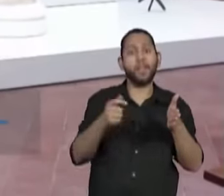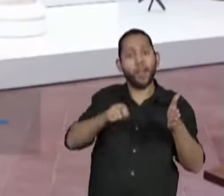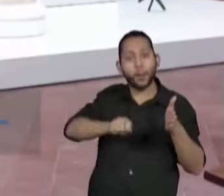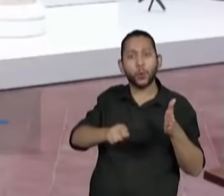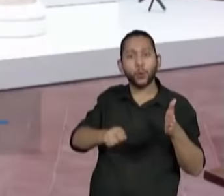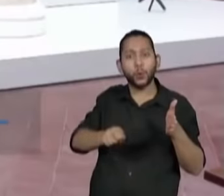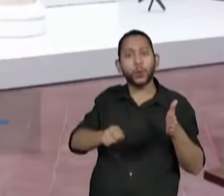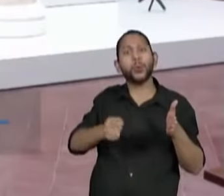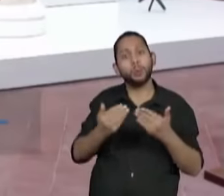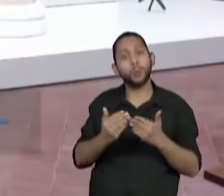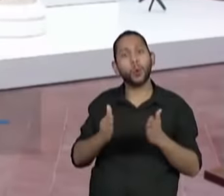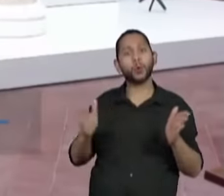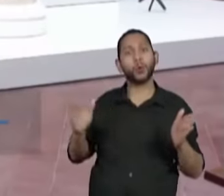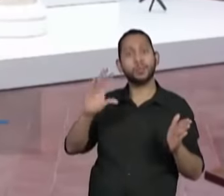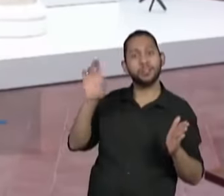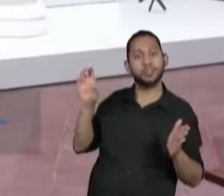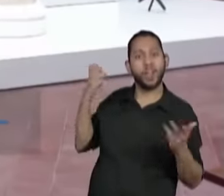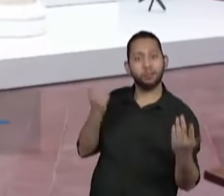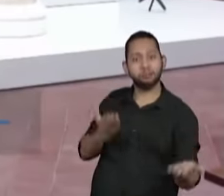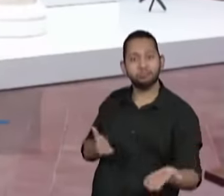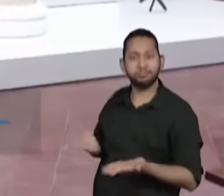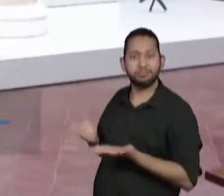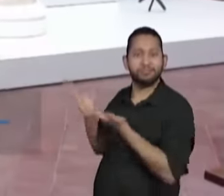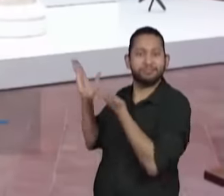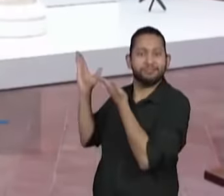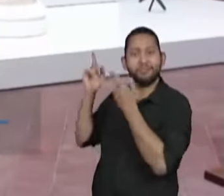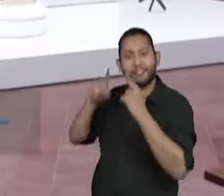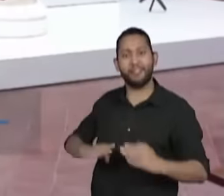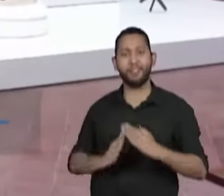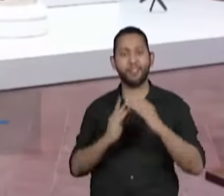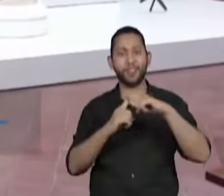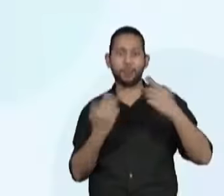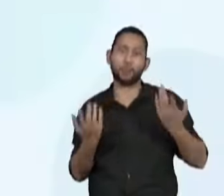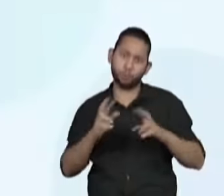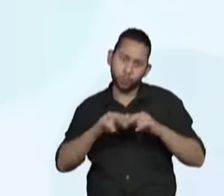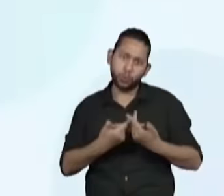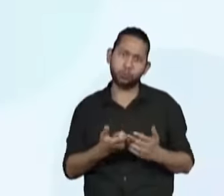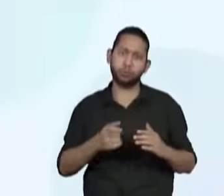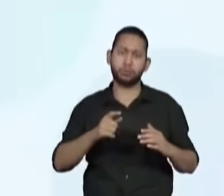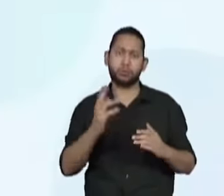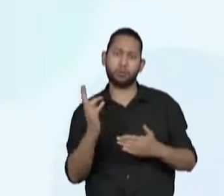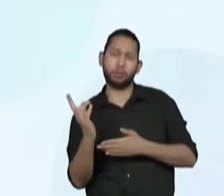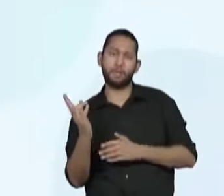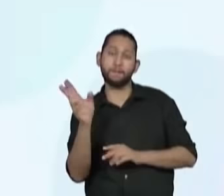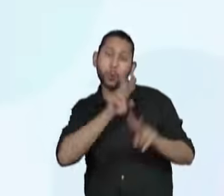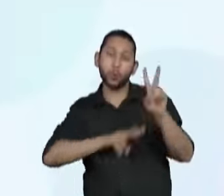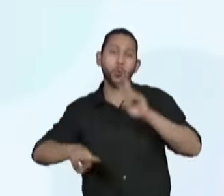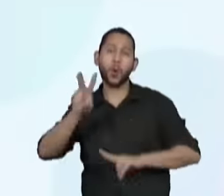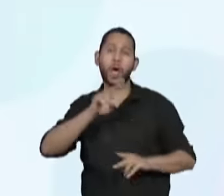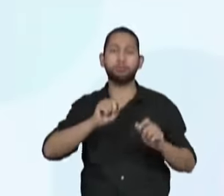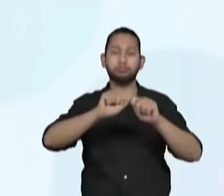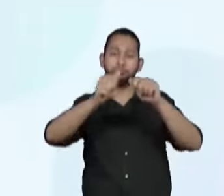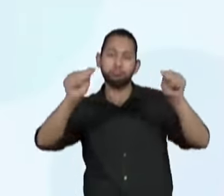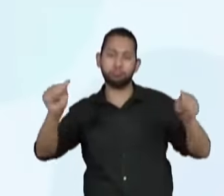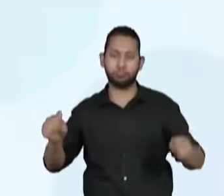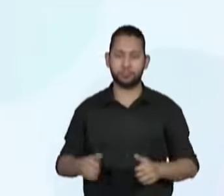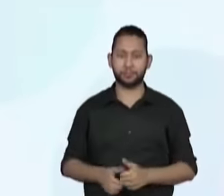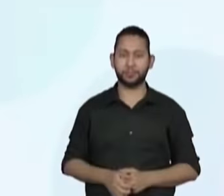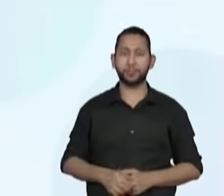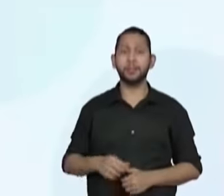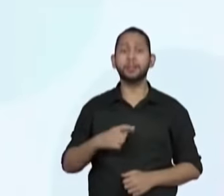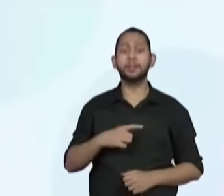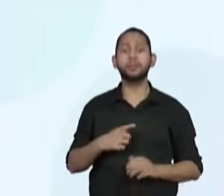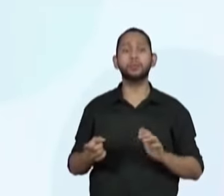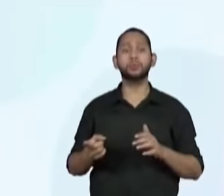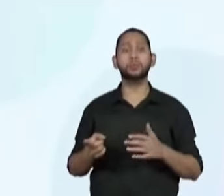por isso essa questão aí desse arco, né, em forma de cruzeiro, tá? Então, nós temos também um arco de penetração, né, ou arco